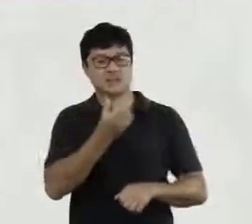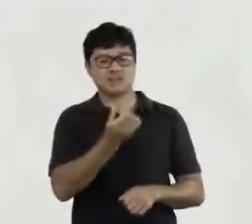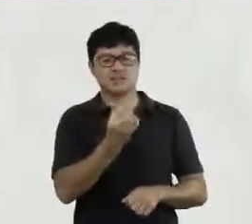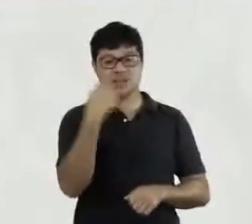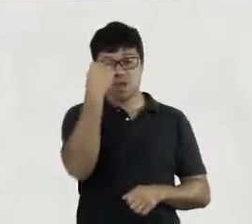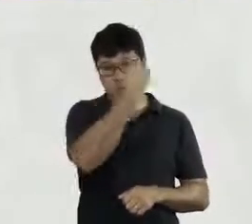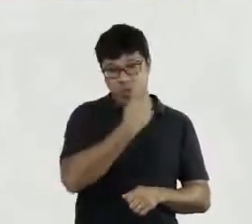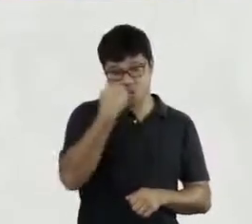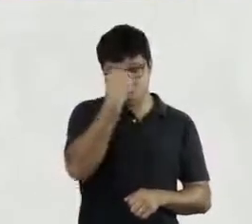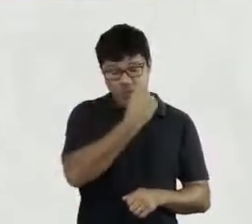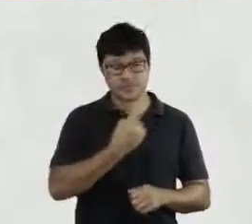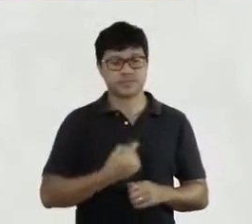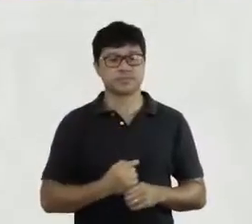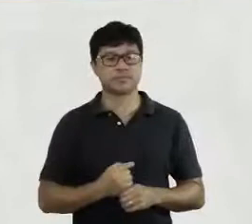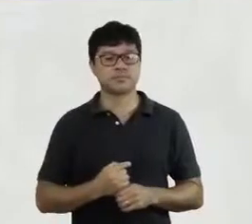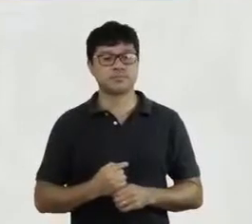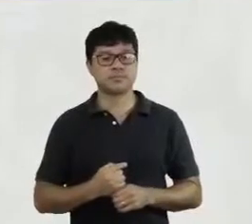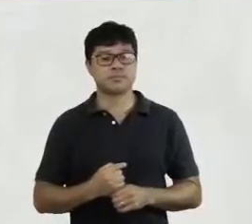horas.